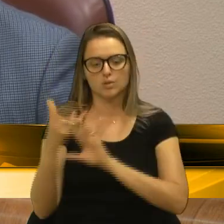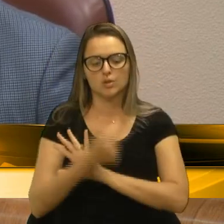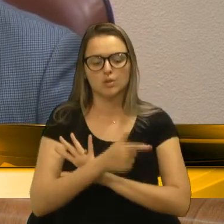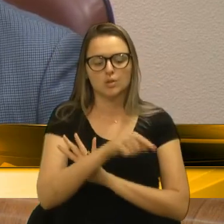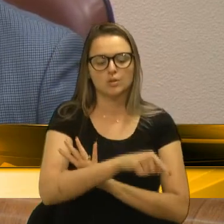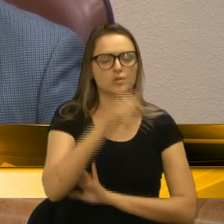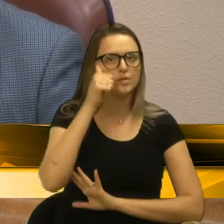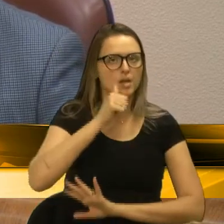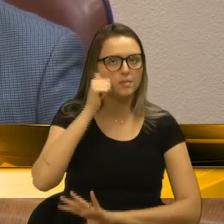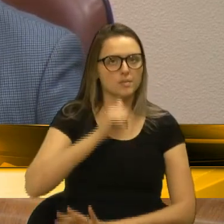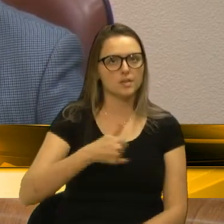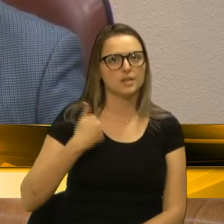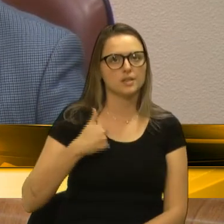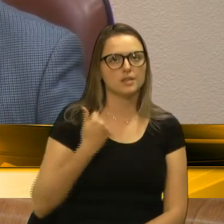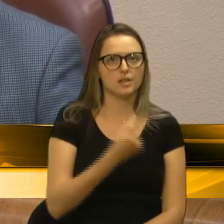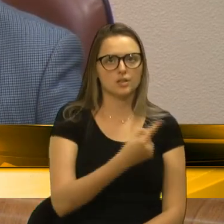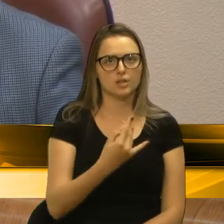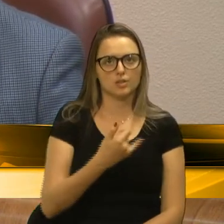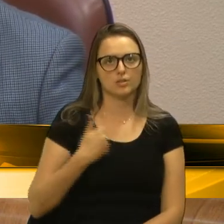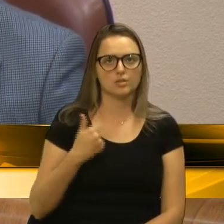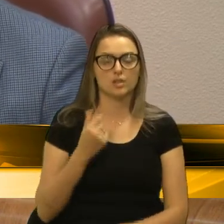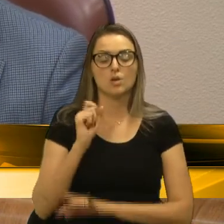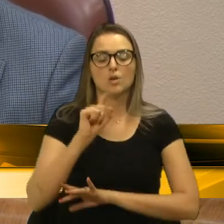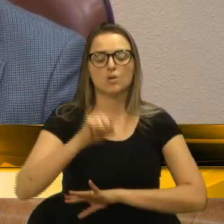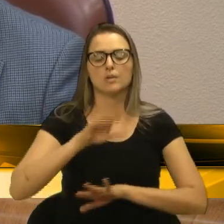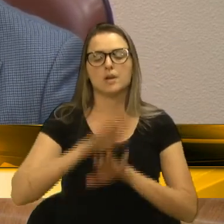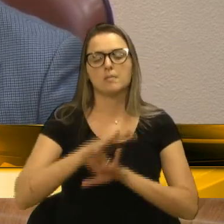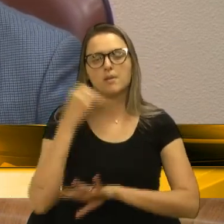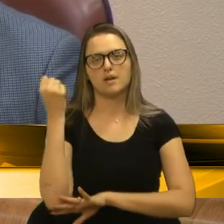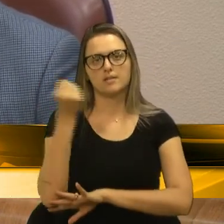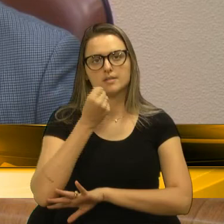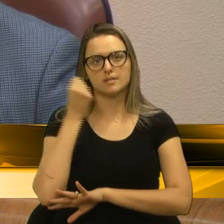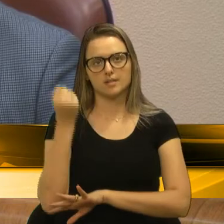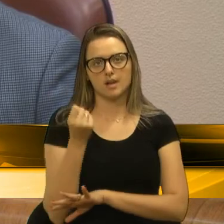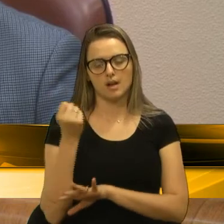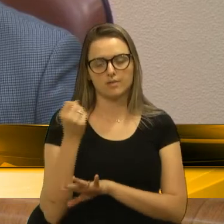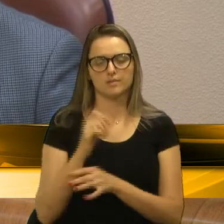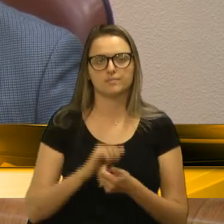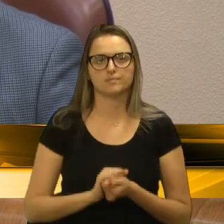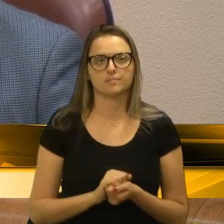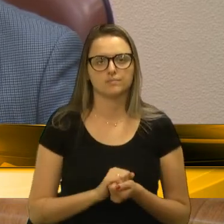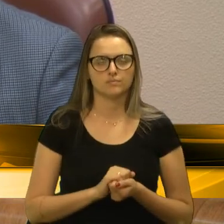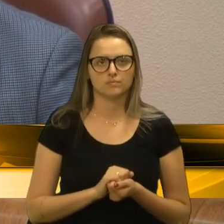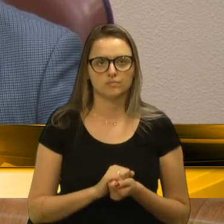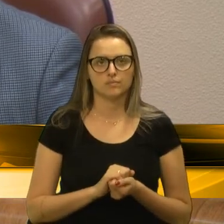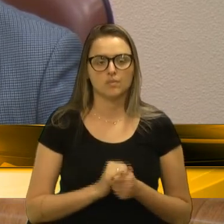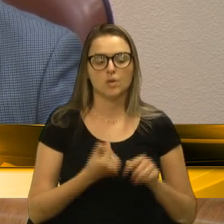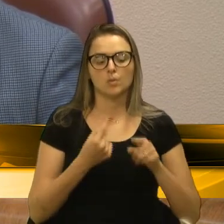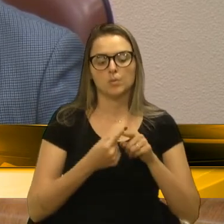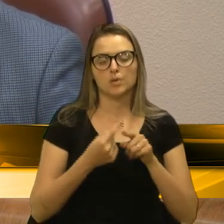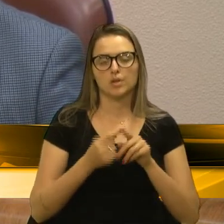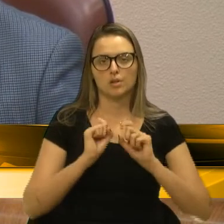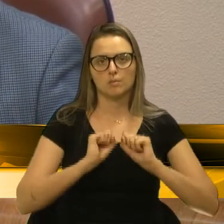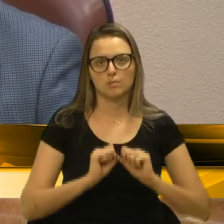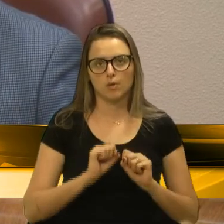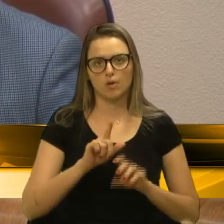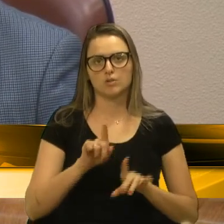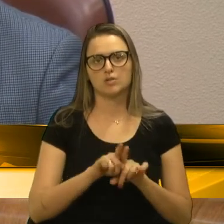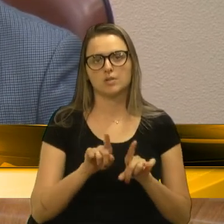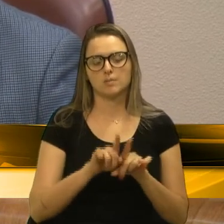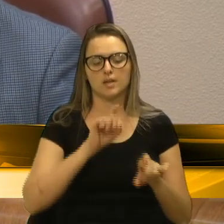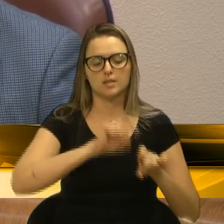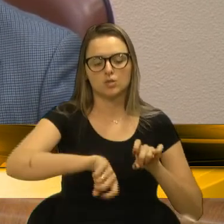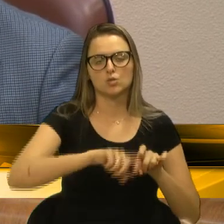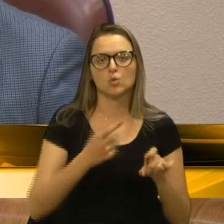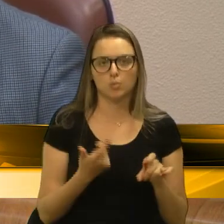ter menos de 14 anos, o que é algo ainda mais degradante, moral e abjeto, porque pode ser considerado um estupro, segundo a